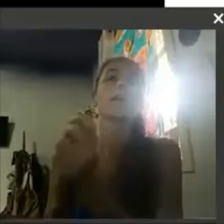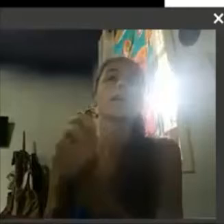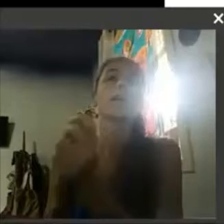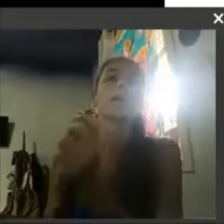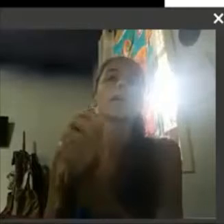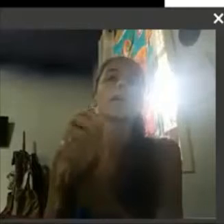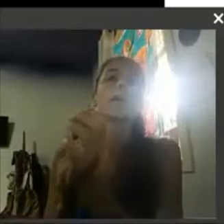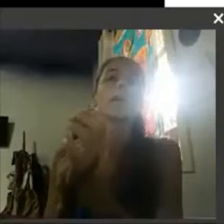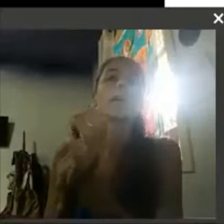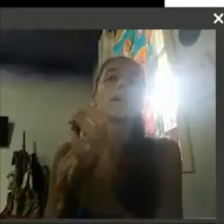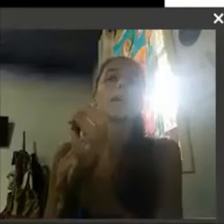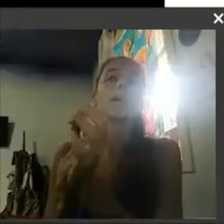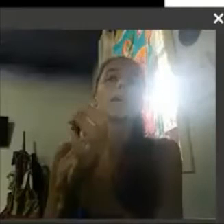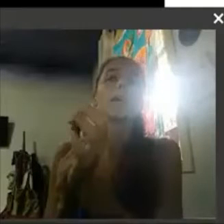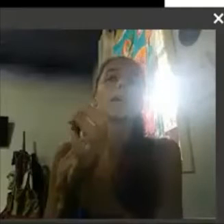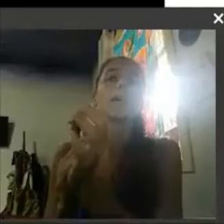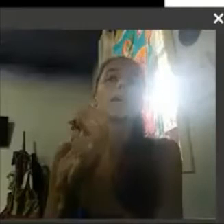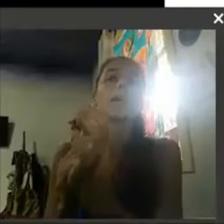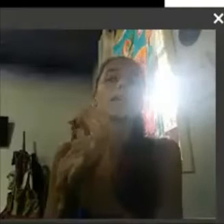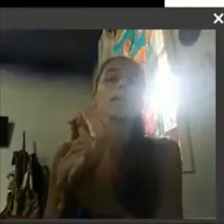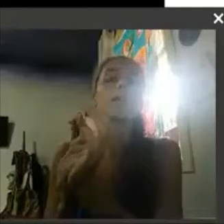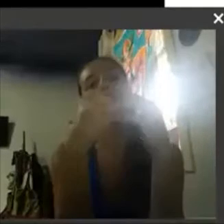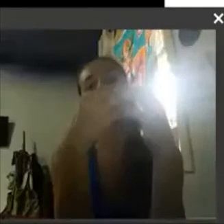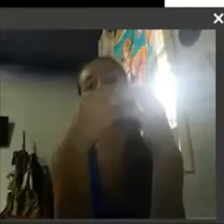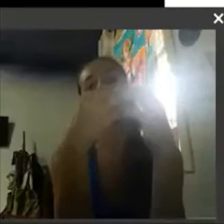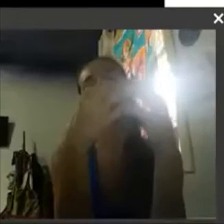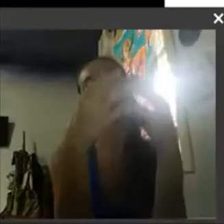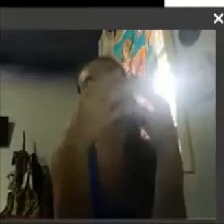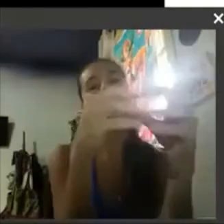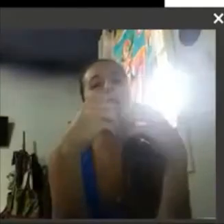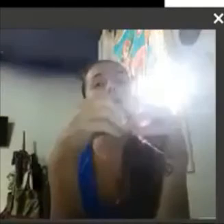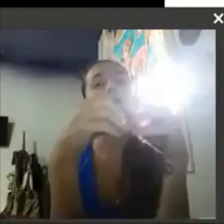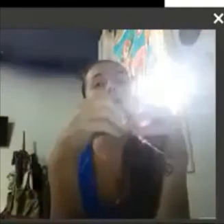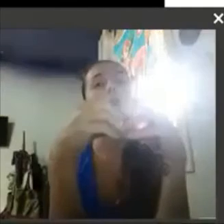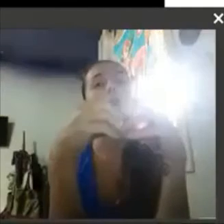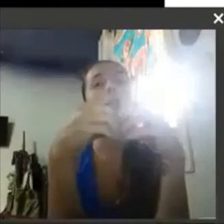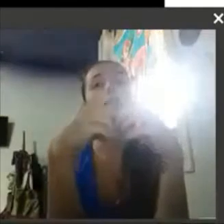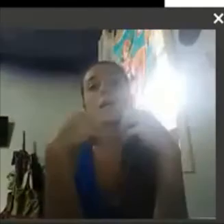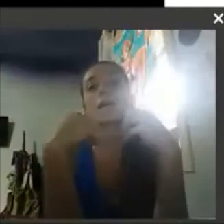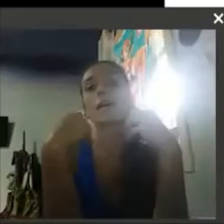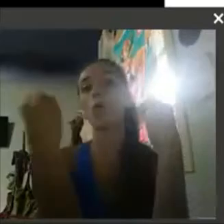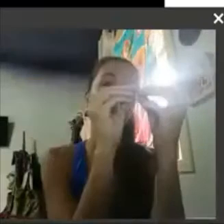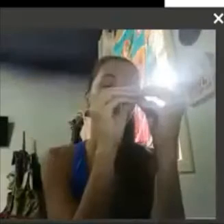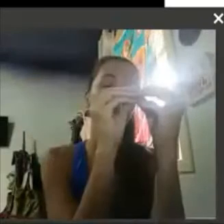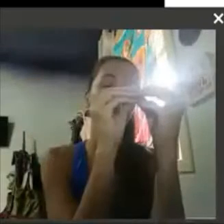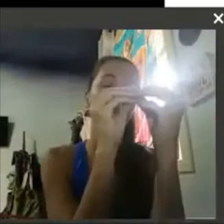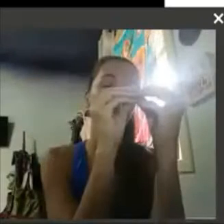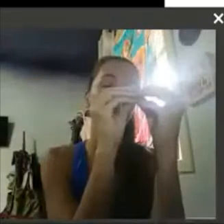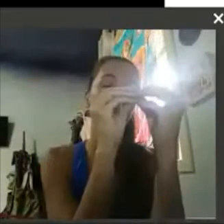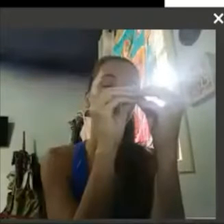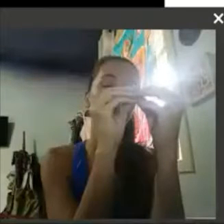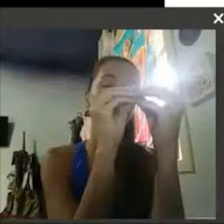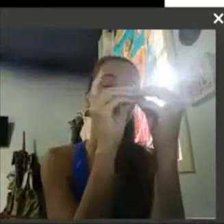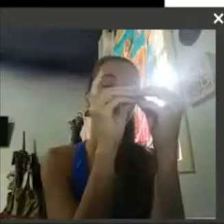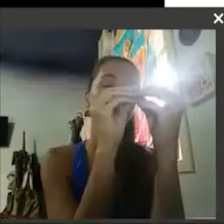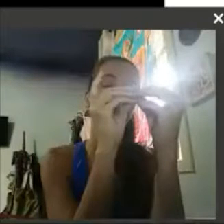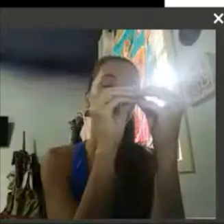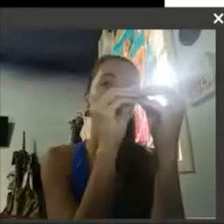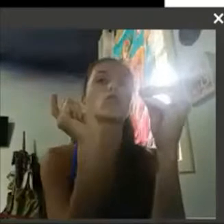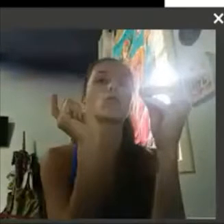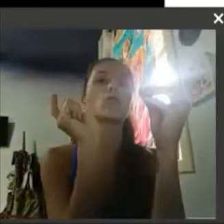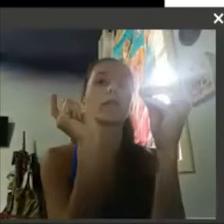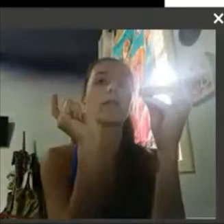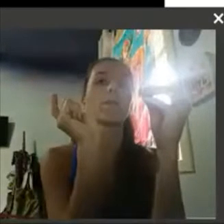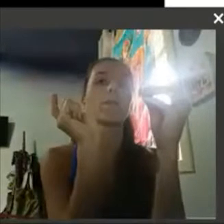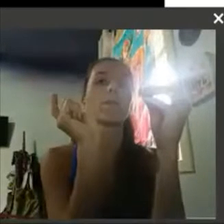sei se vocês lembram, mas a glicose é um tipo de açúcar, tem frutose, tem a sacarose, que é um